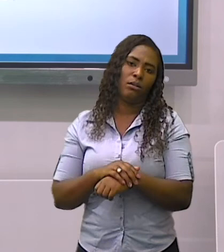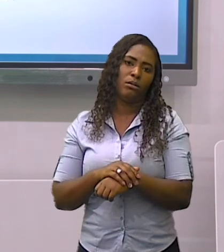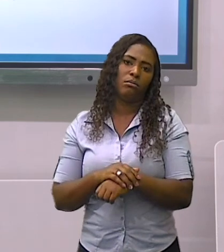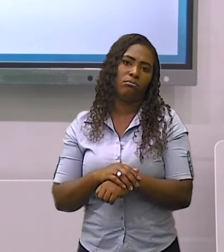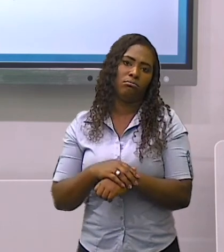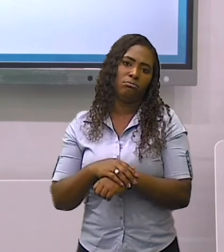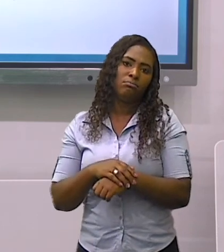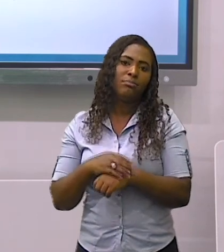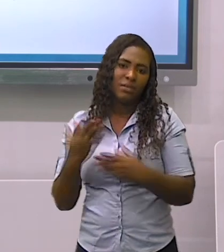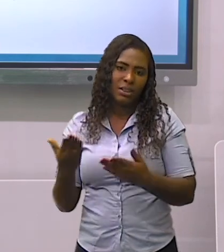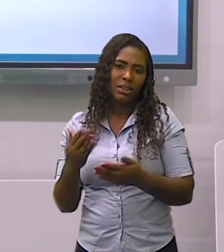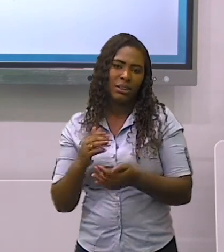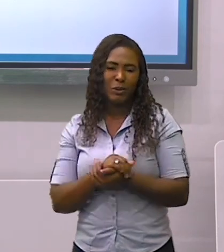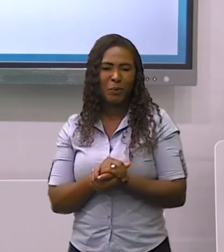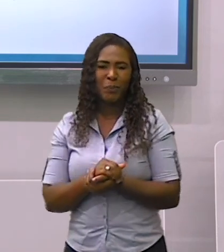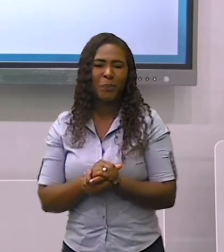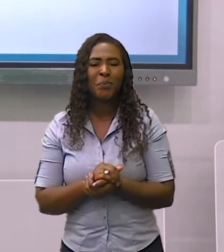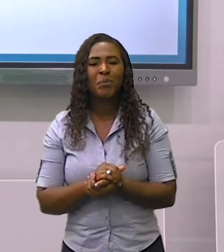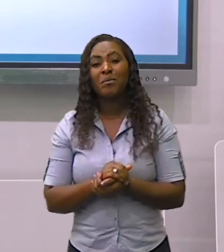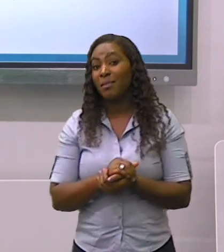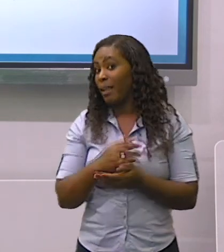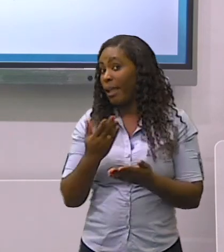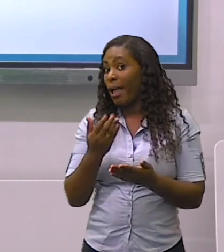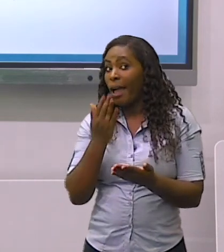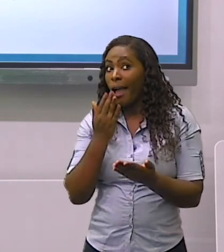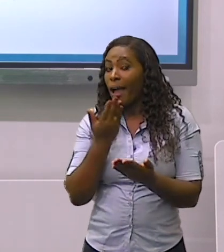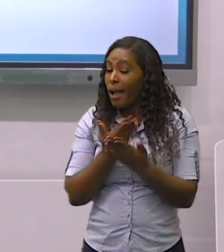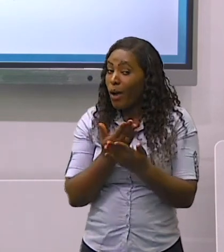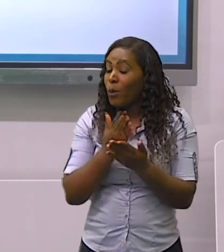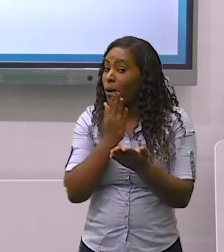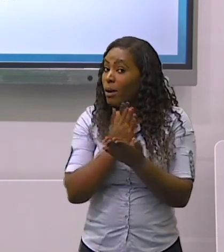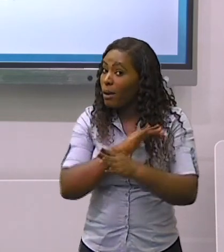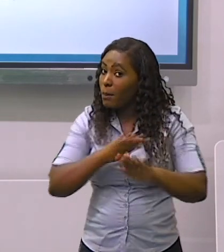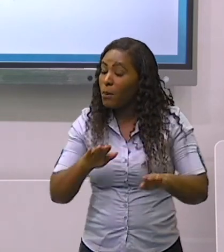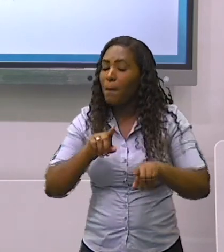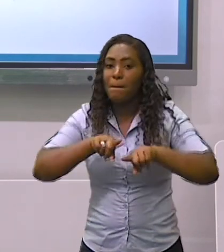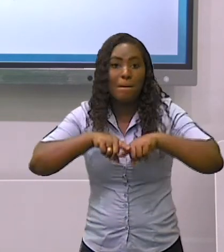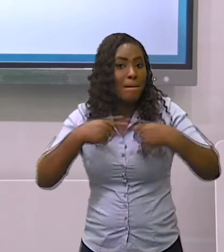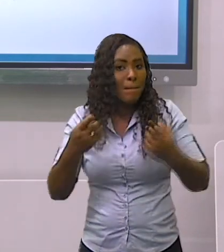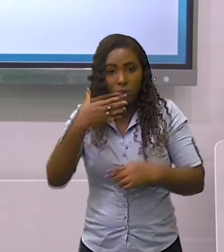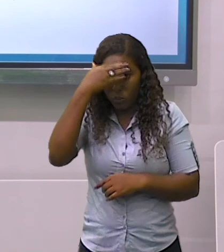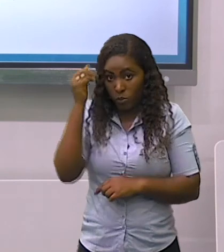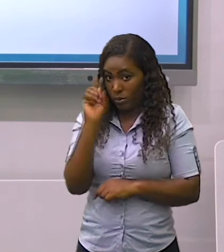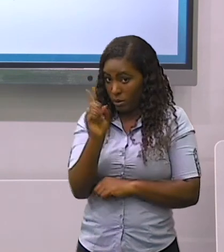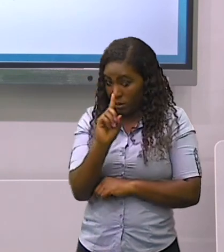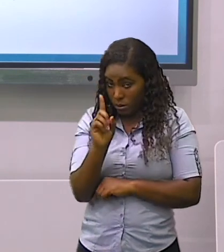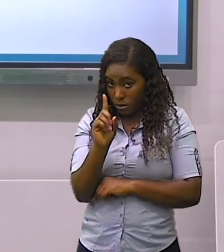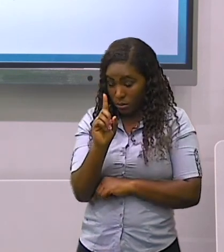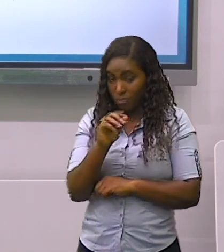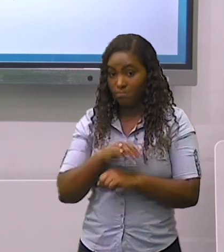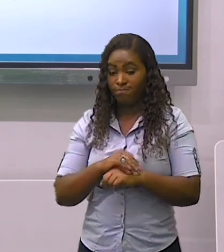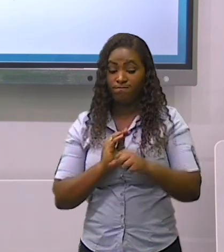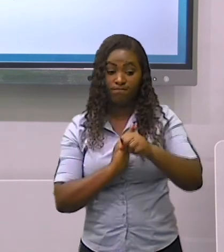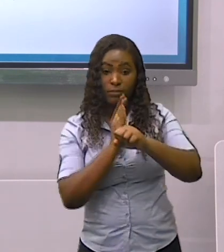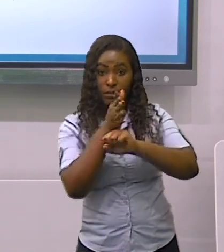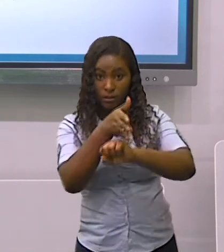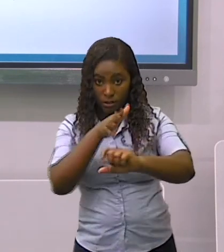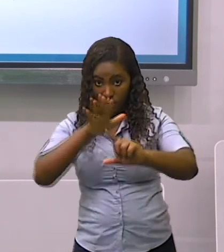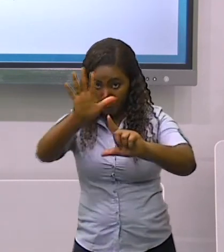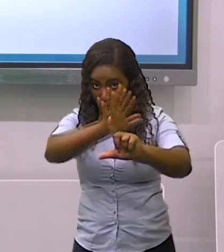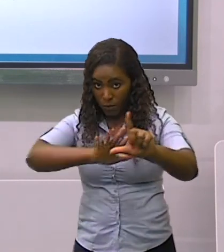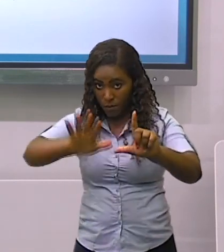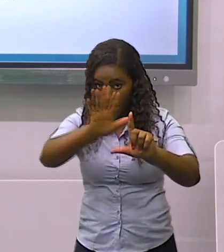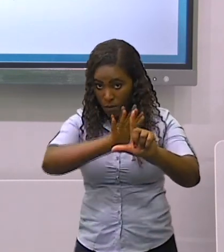privados. Eu fico por aqui. Mas não se esqueça, para acessar as nossas atividades na